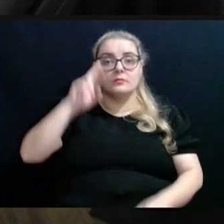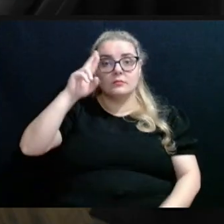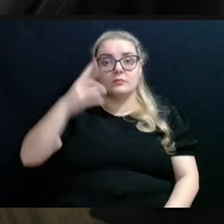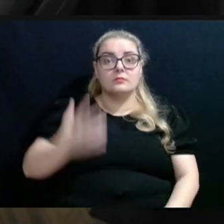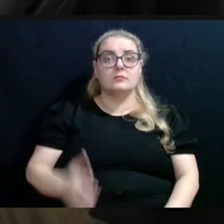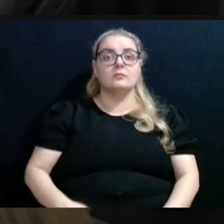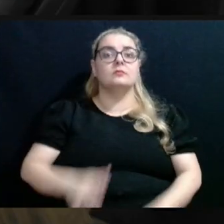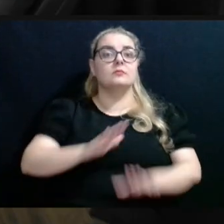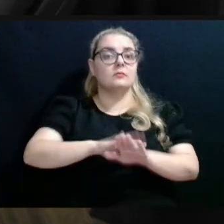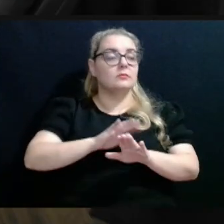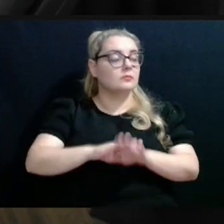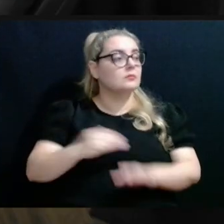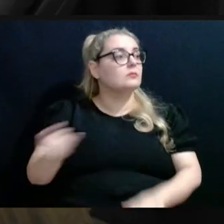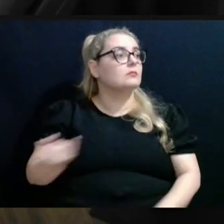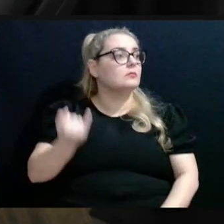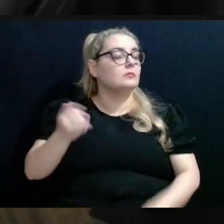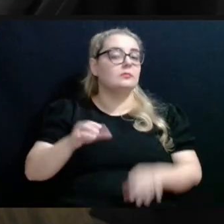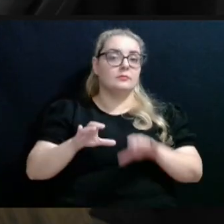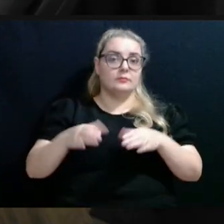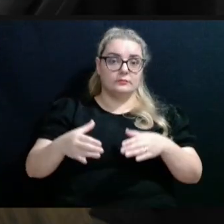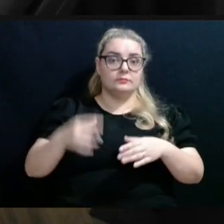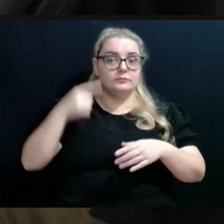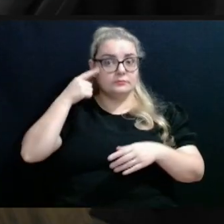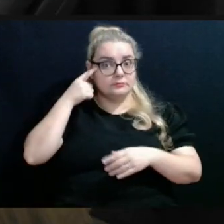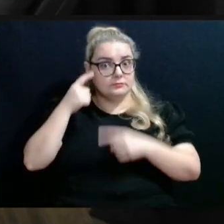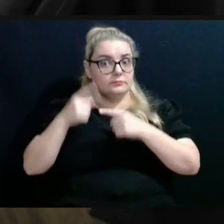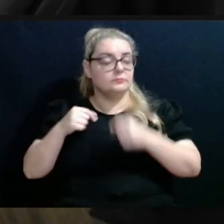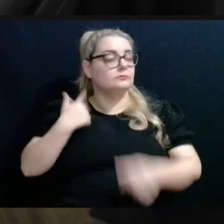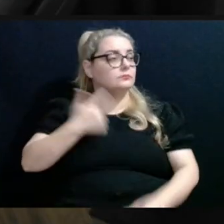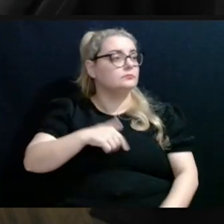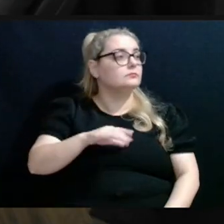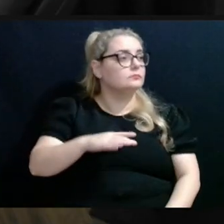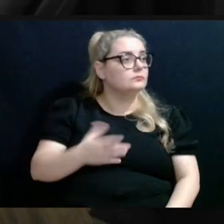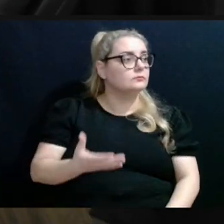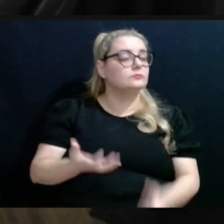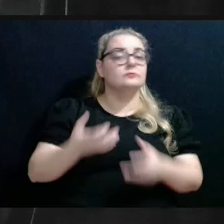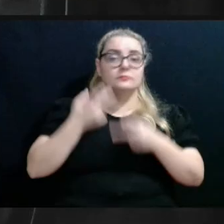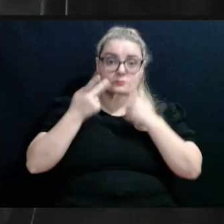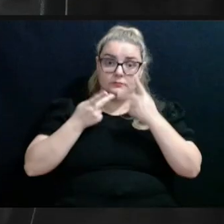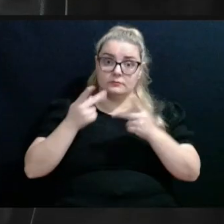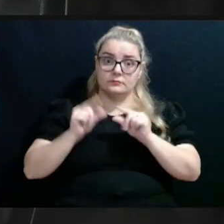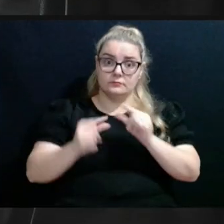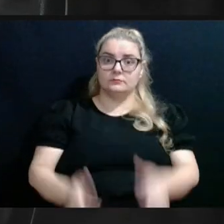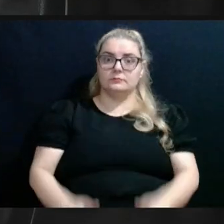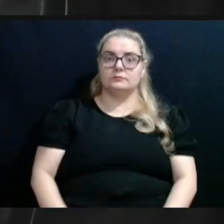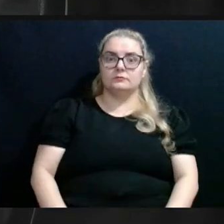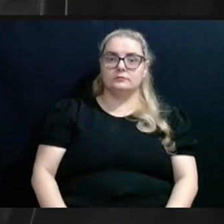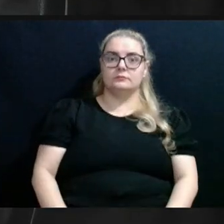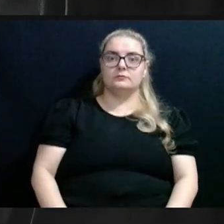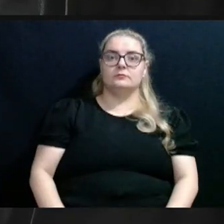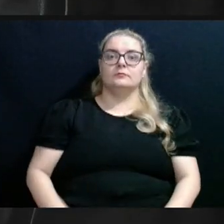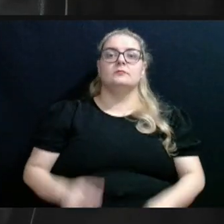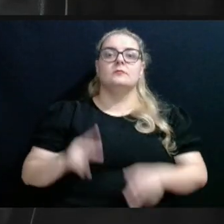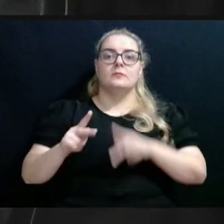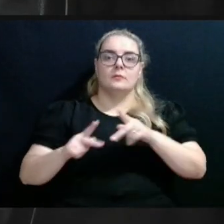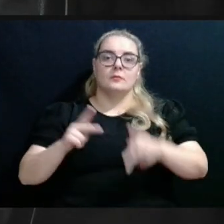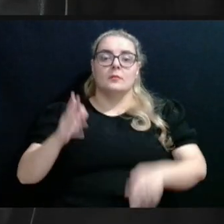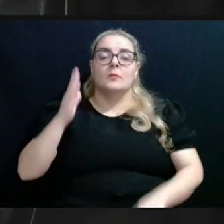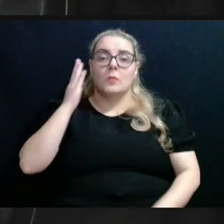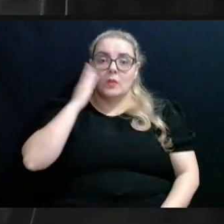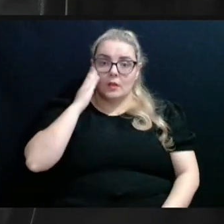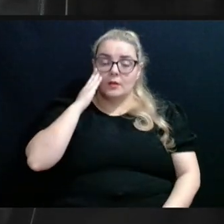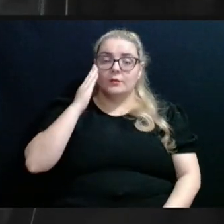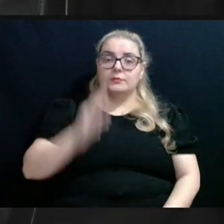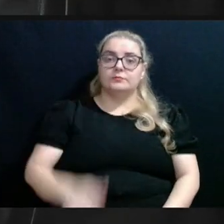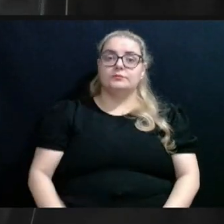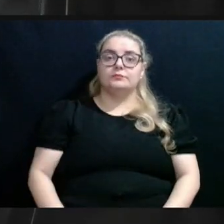bem importante com a comunidade japonesa aqui da nossa cidade. Queria que o senhor falasse um pouquinho disso. A população, ela entende que o legislador,